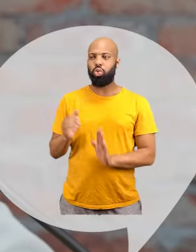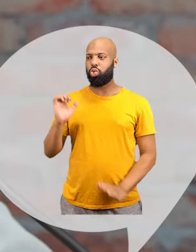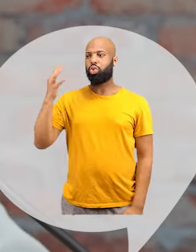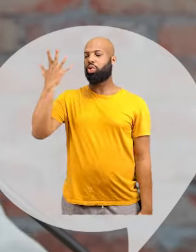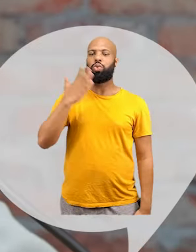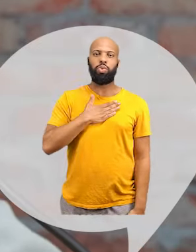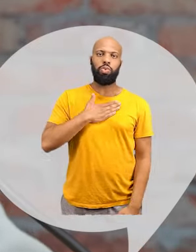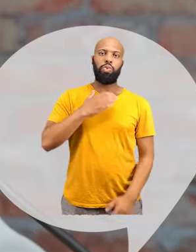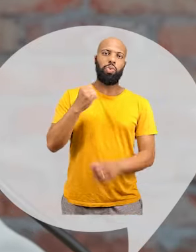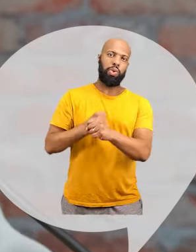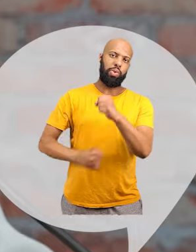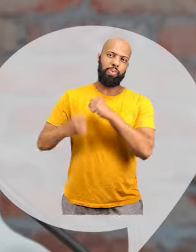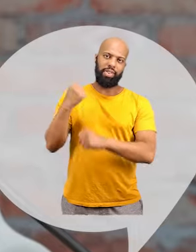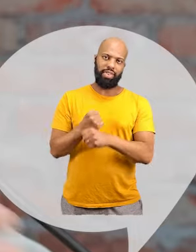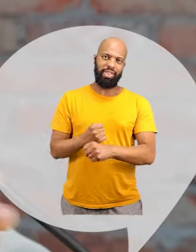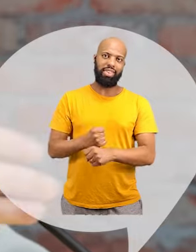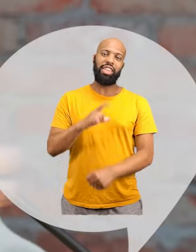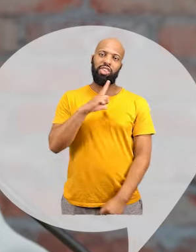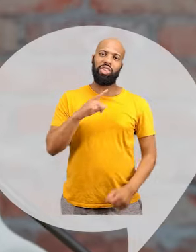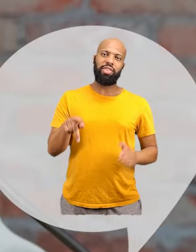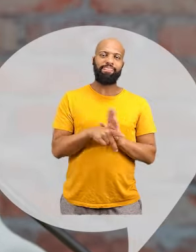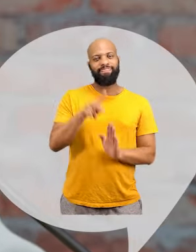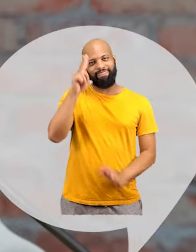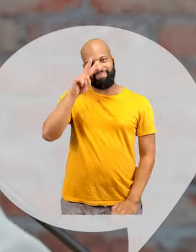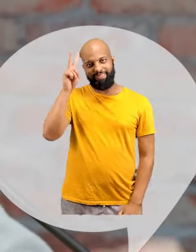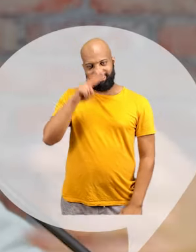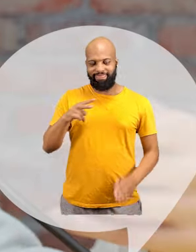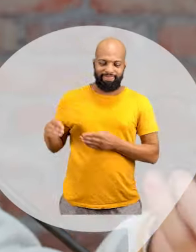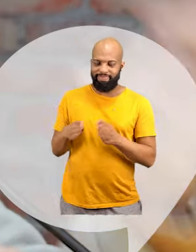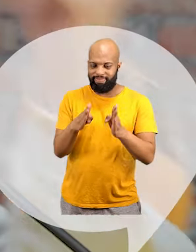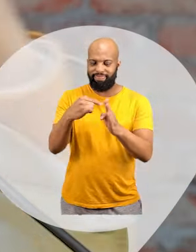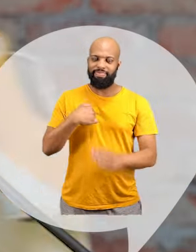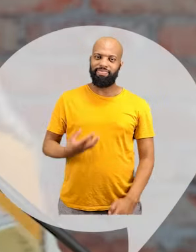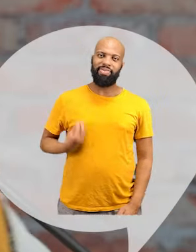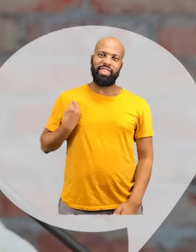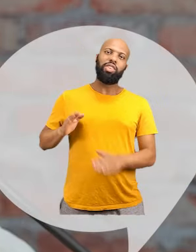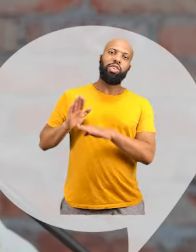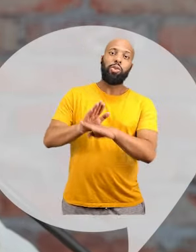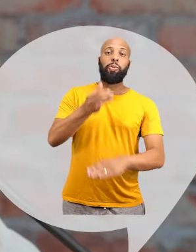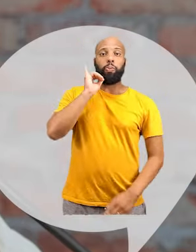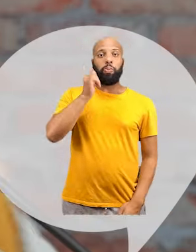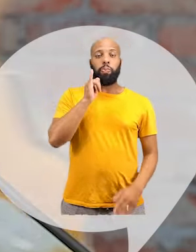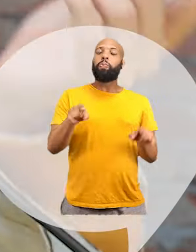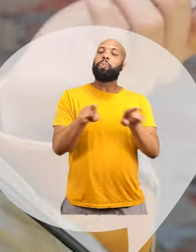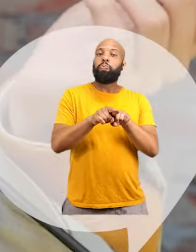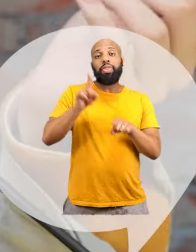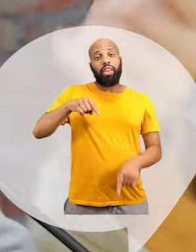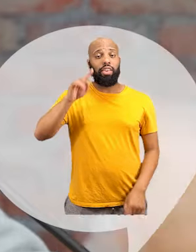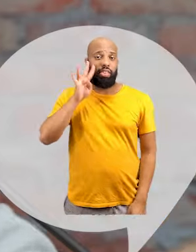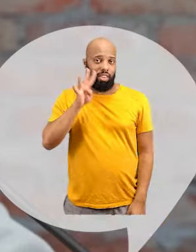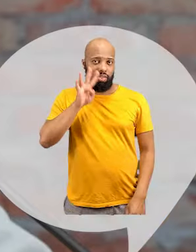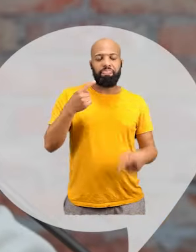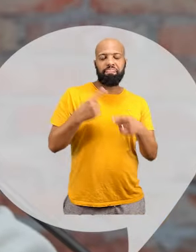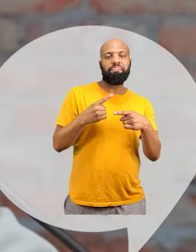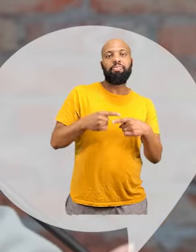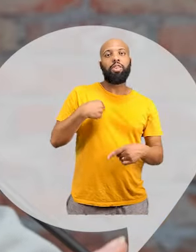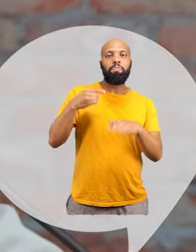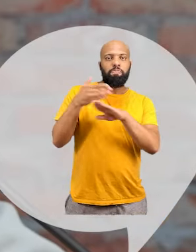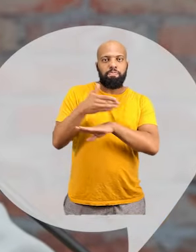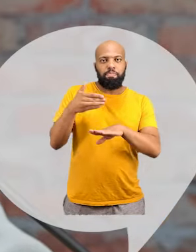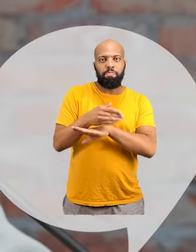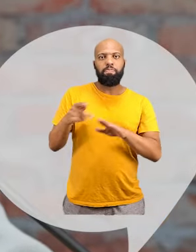comigo no ano passado assim eu tava nessa história nessa trajetória que vocês estavam contando e eu tava ajudando a contar também que é muito legal né tipo assim pô